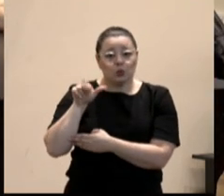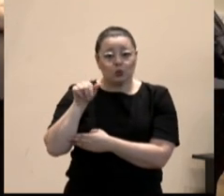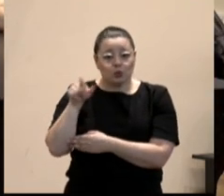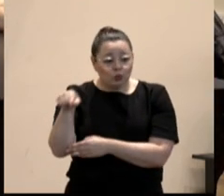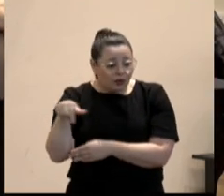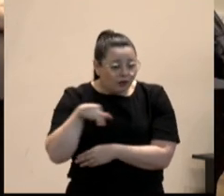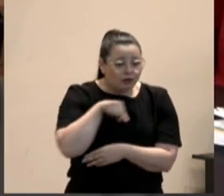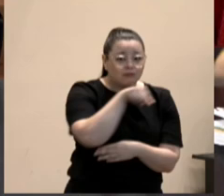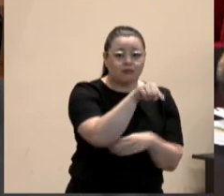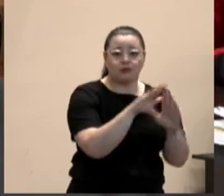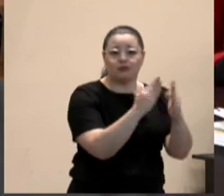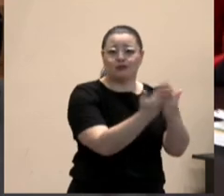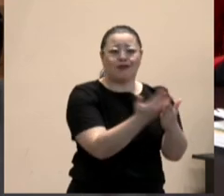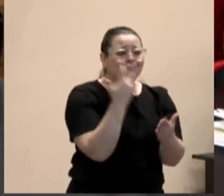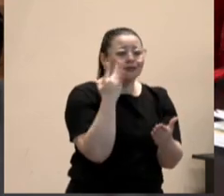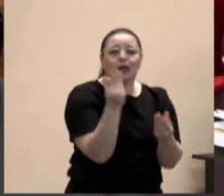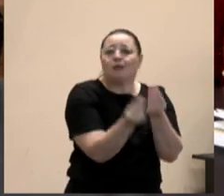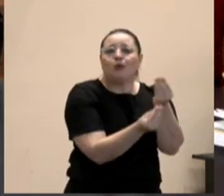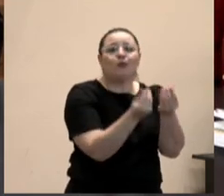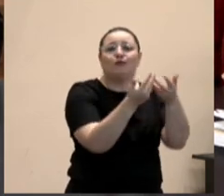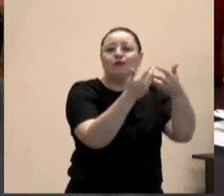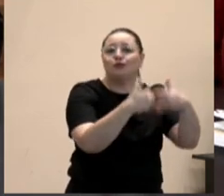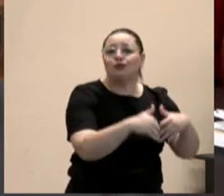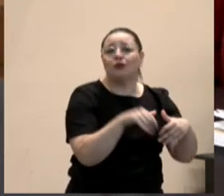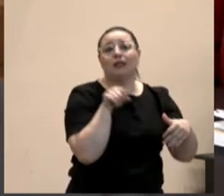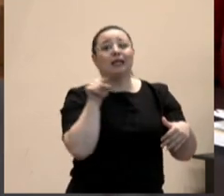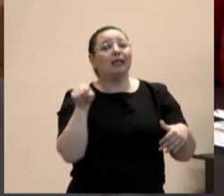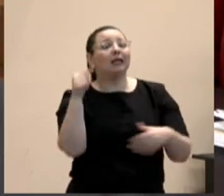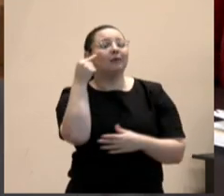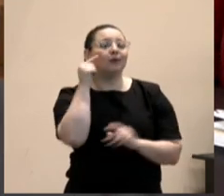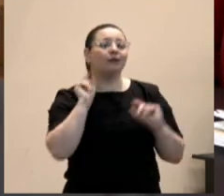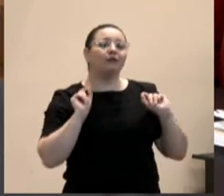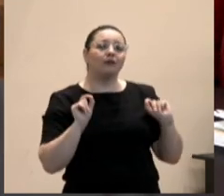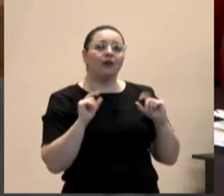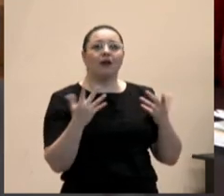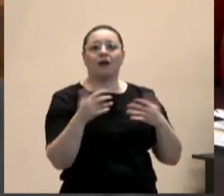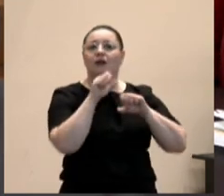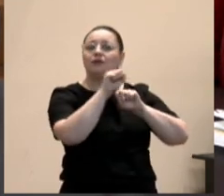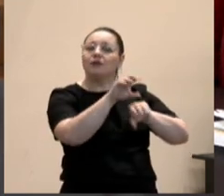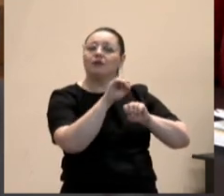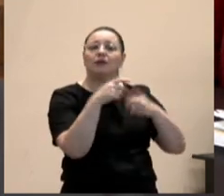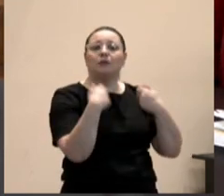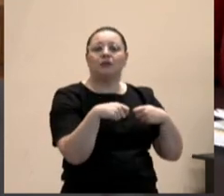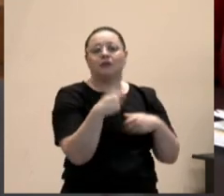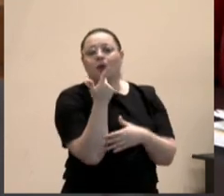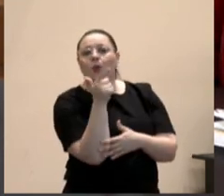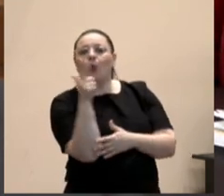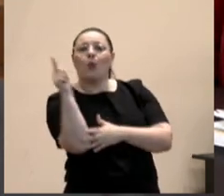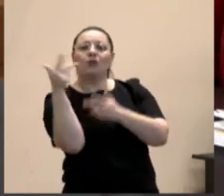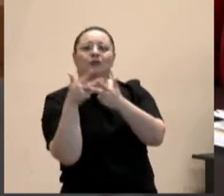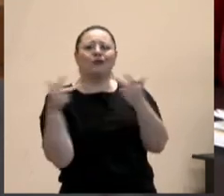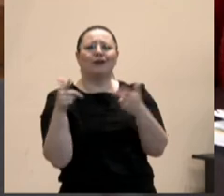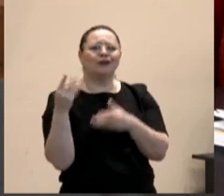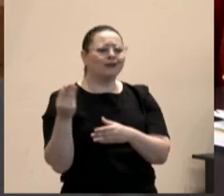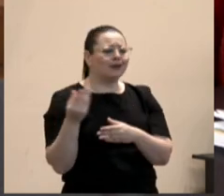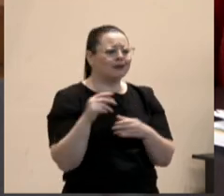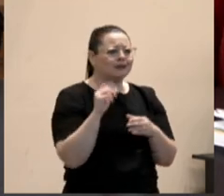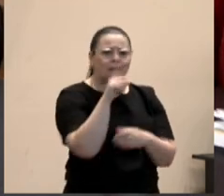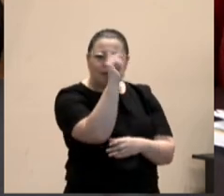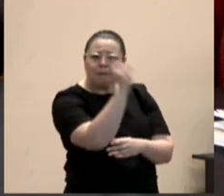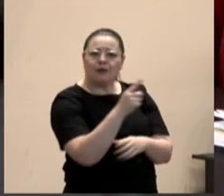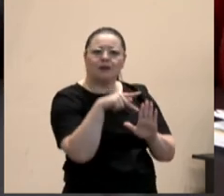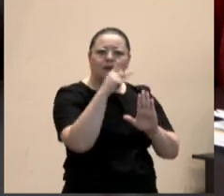pública, e aí pensa que educação tem que ser outras. E aí bota projeto, bota todos,